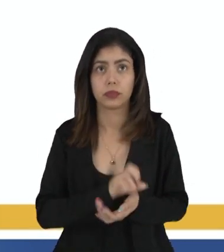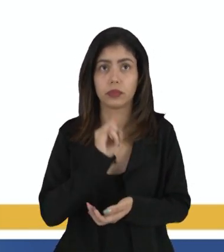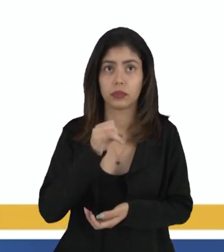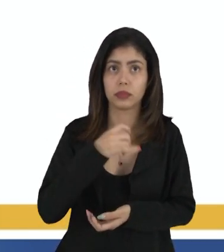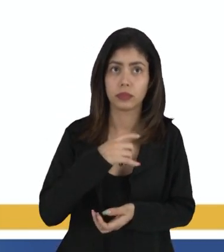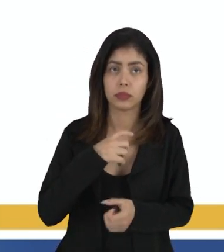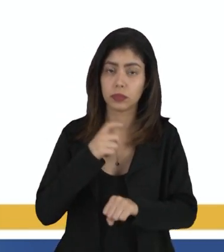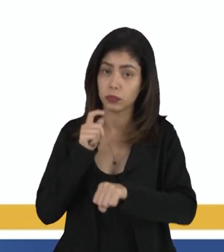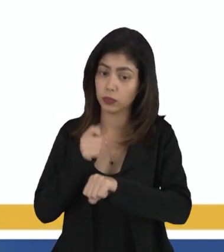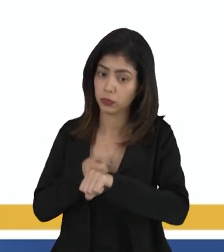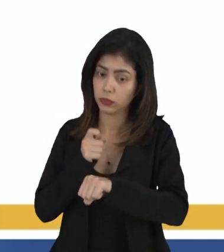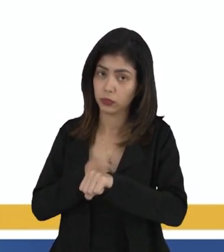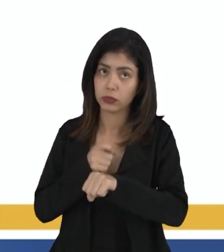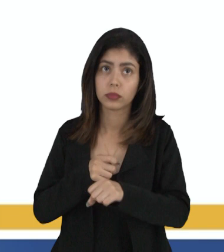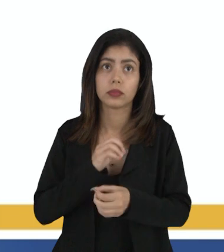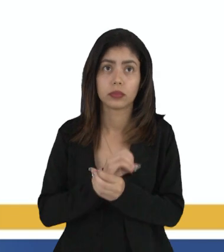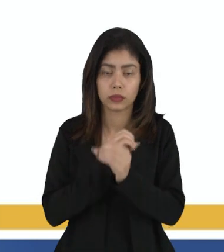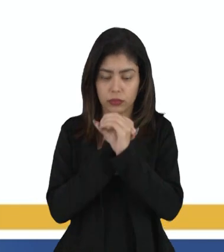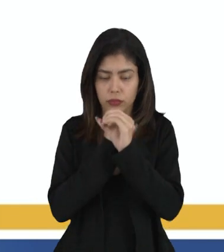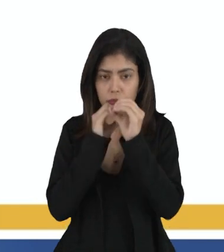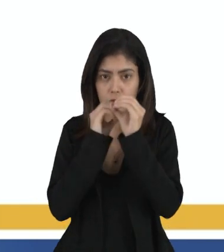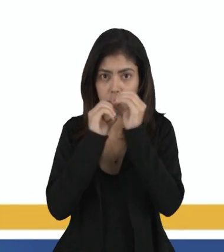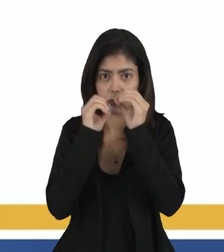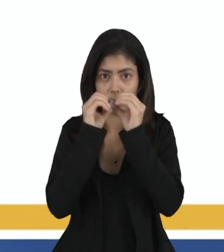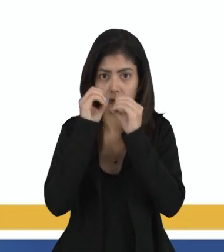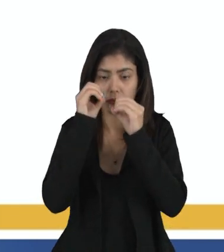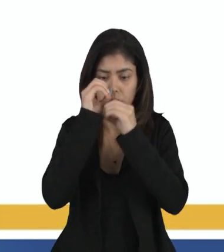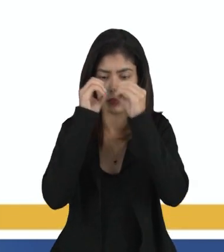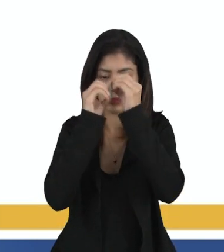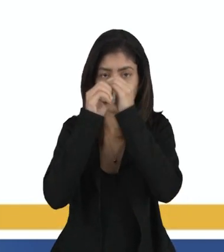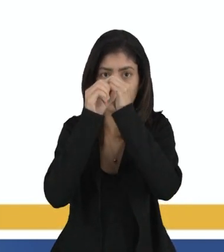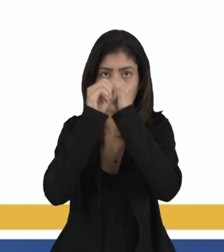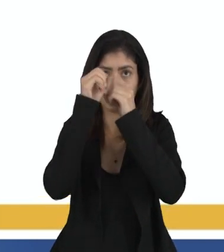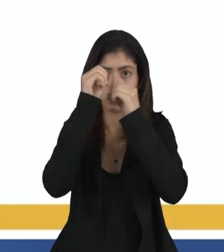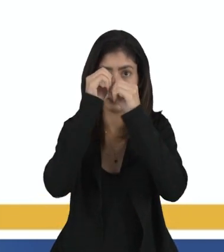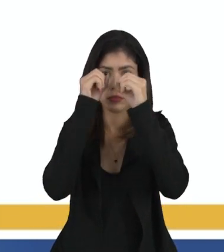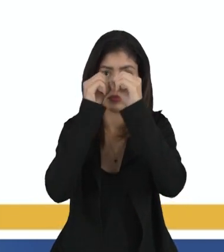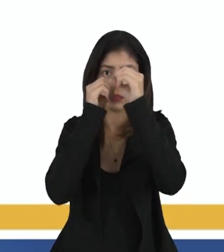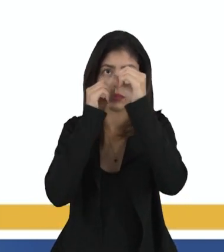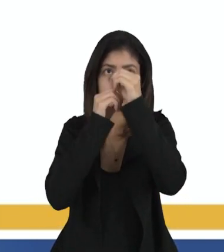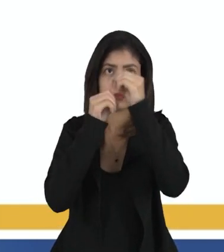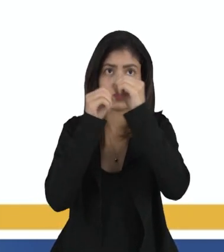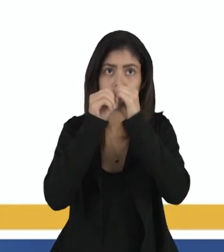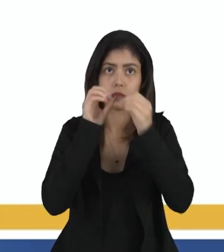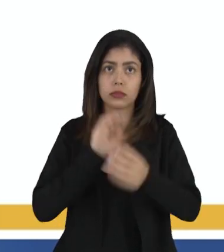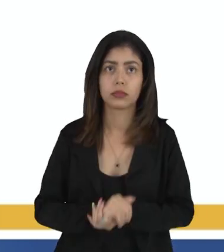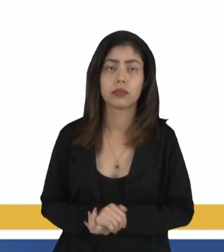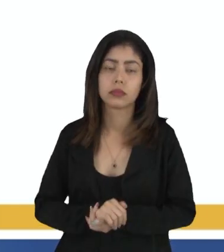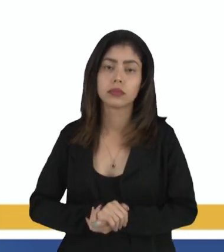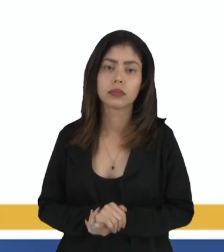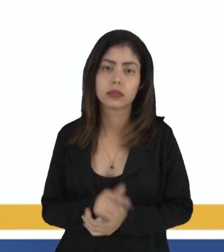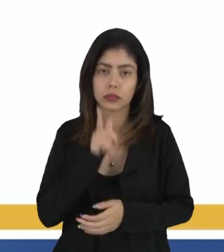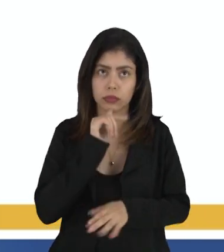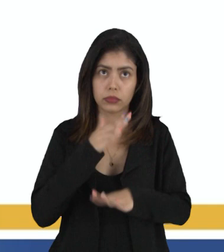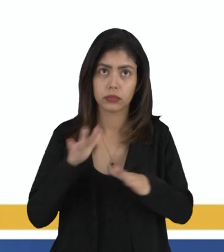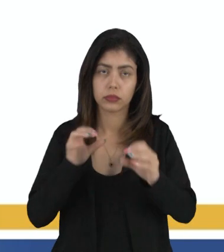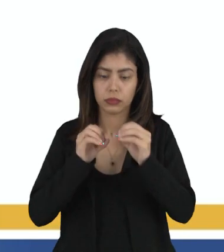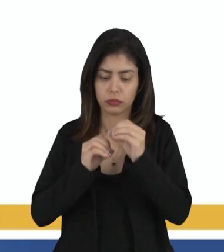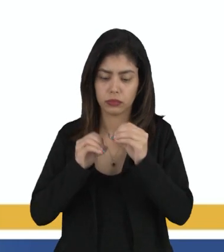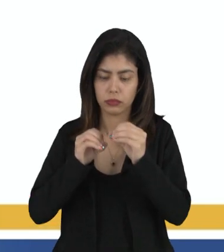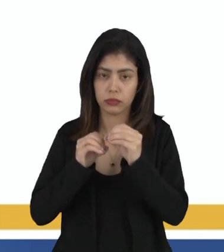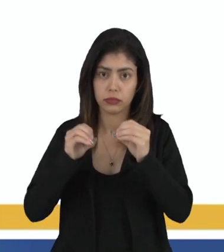material sólido, você verifica que esse arranjo ou a organização dessas partículas é de uma forma. No